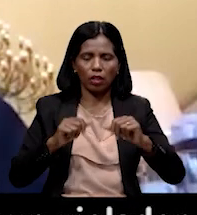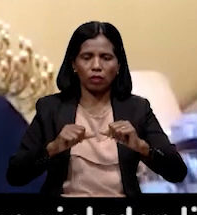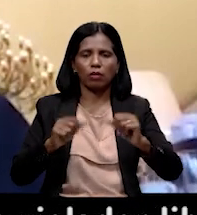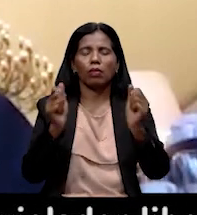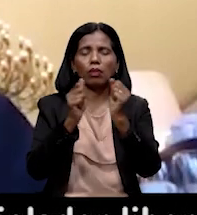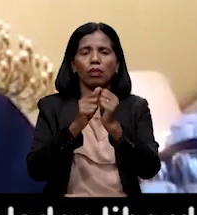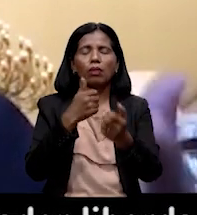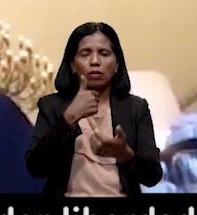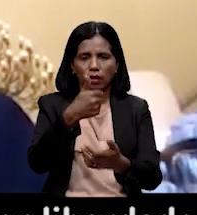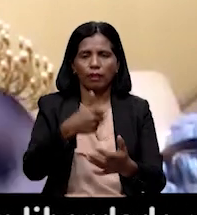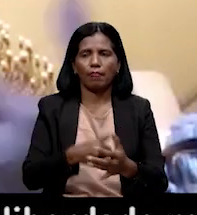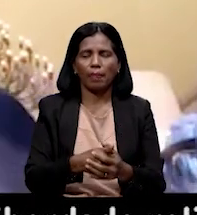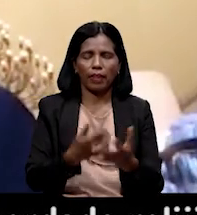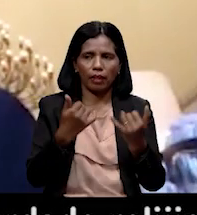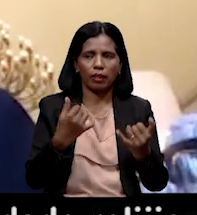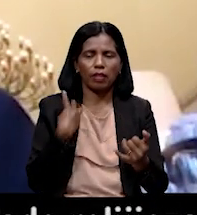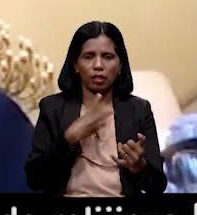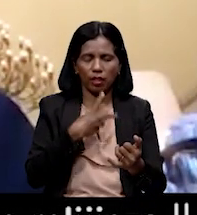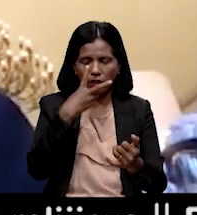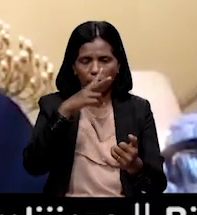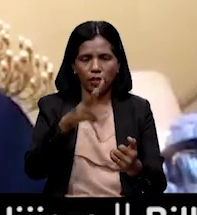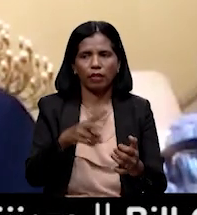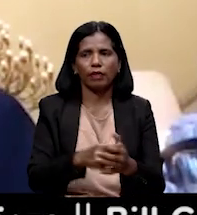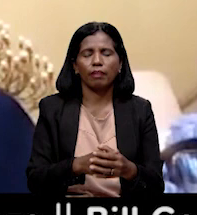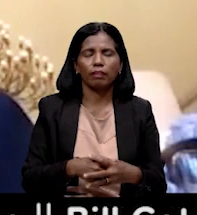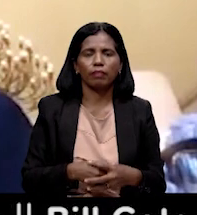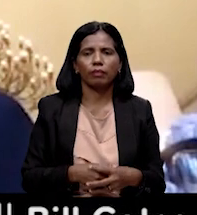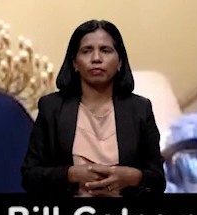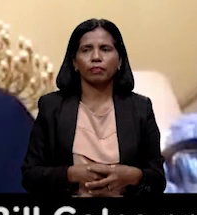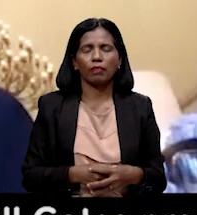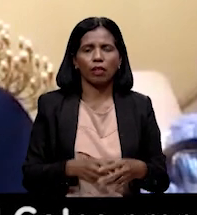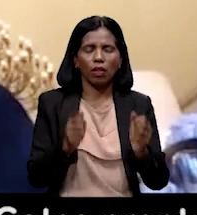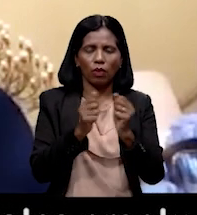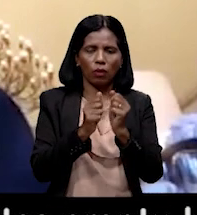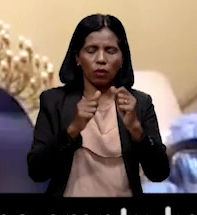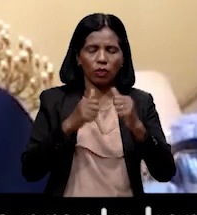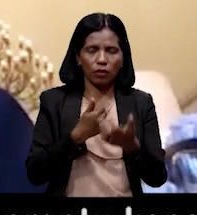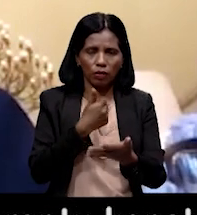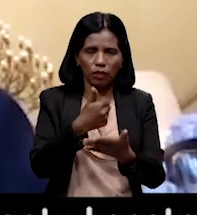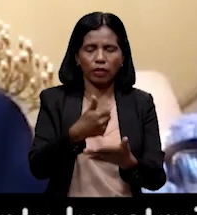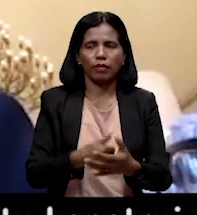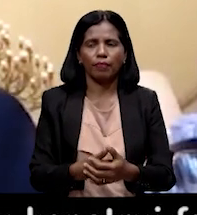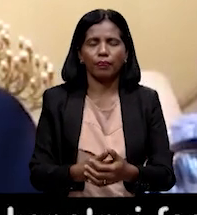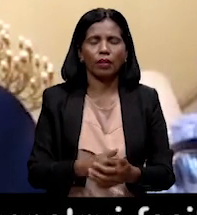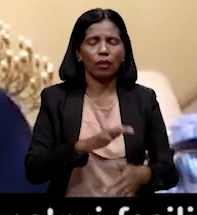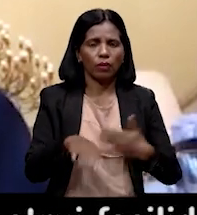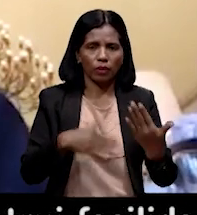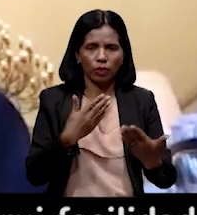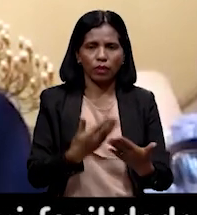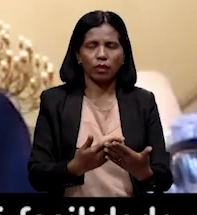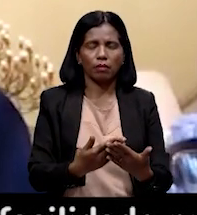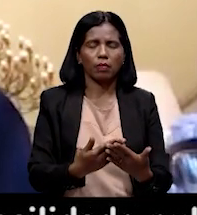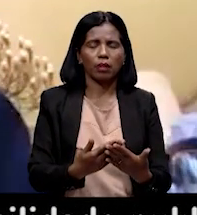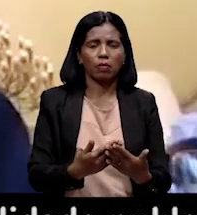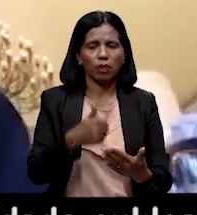redia liga de Timor lau de fisizato de fisirua lau hodi dia en fora si amator bo sir ne mas lau dia ke